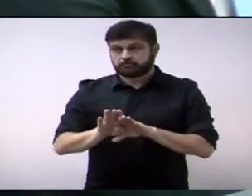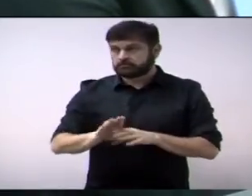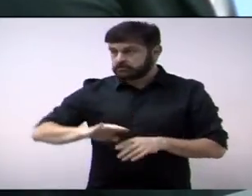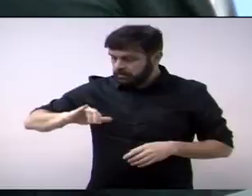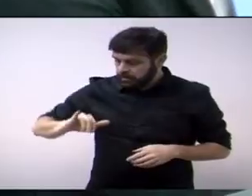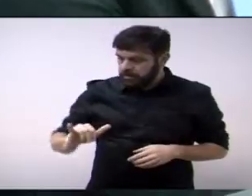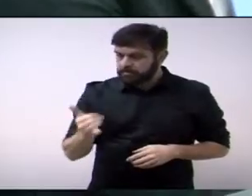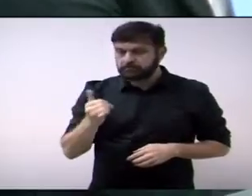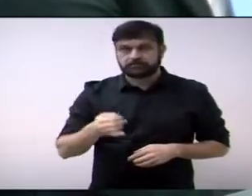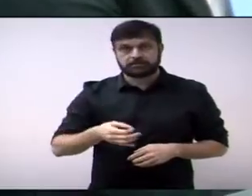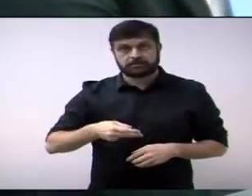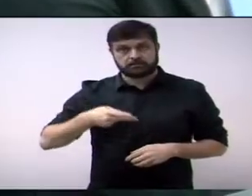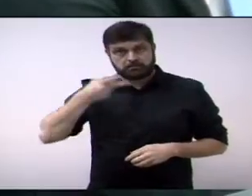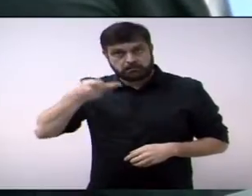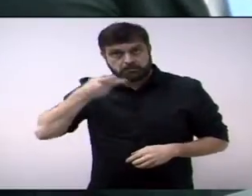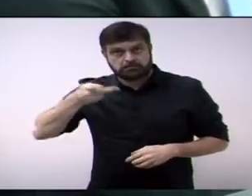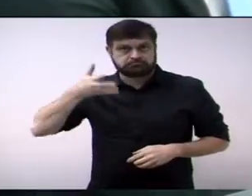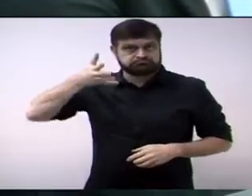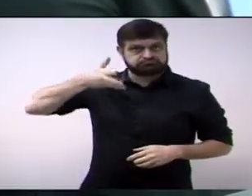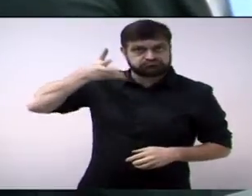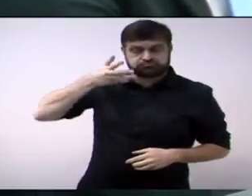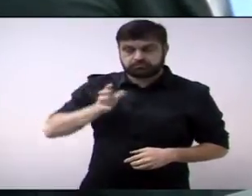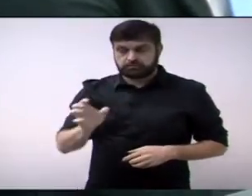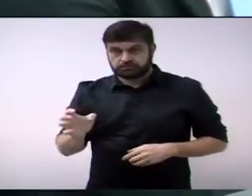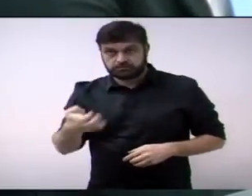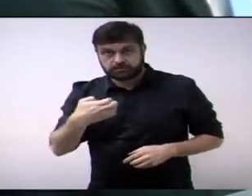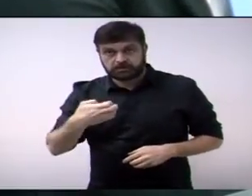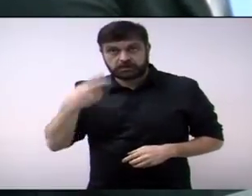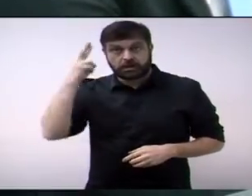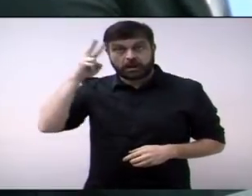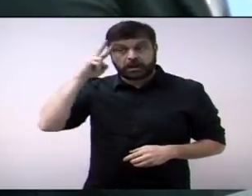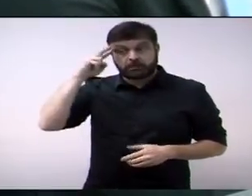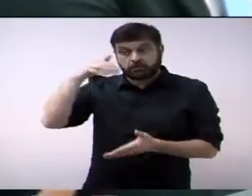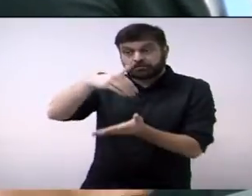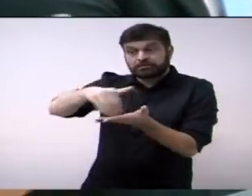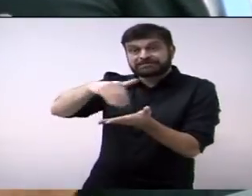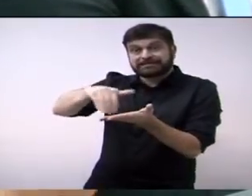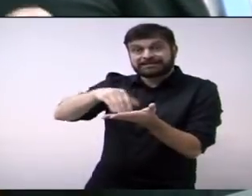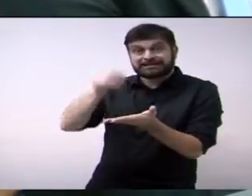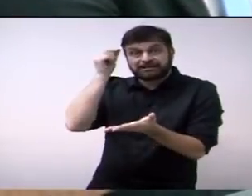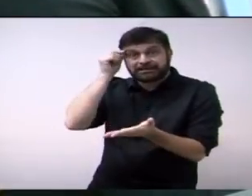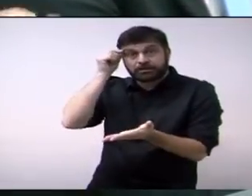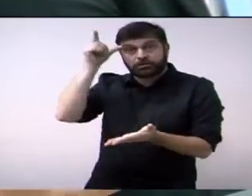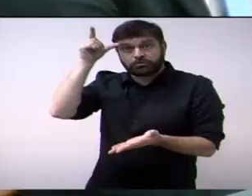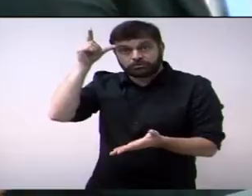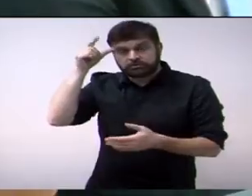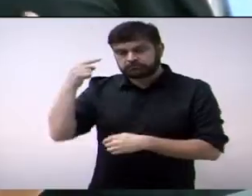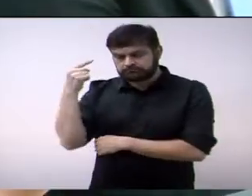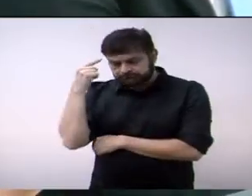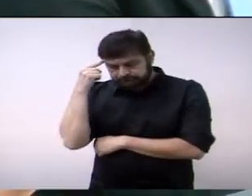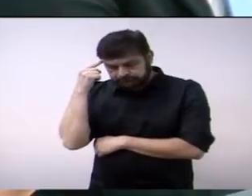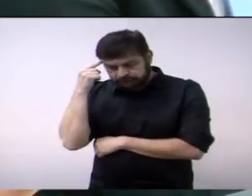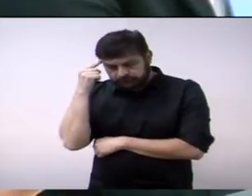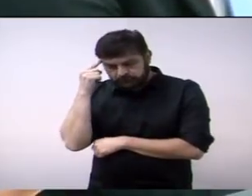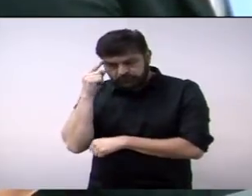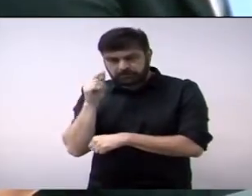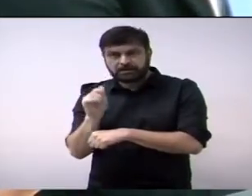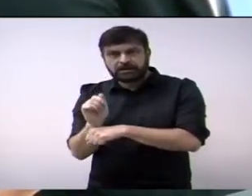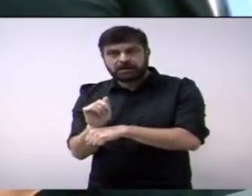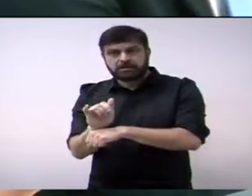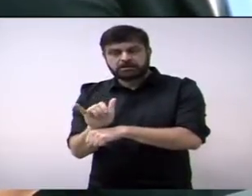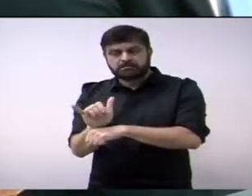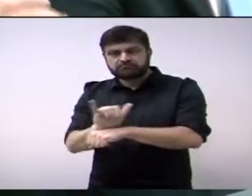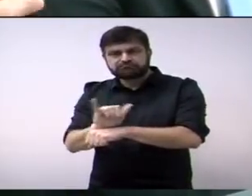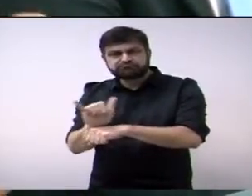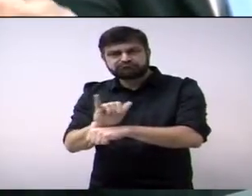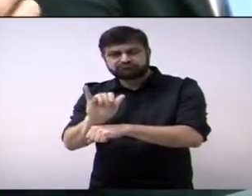companheiro Tiguila, que mencionou aqui o secretário da Cultura, me fez pensar aqueles vídeos que eu estava vendo na internet,